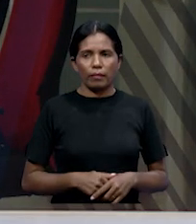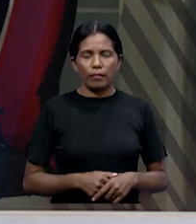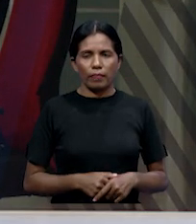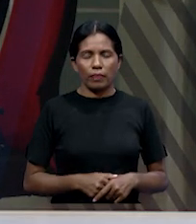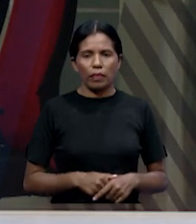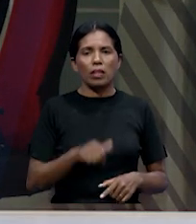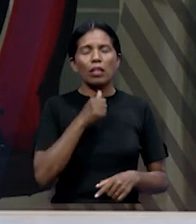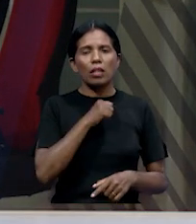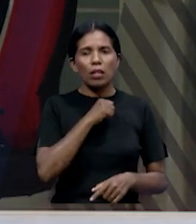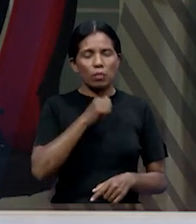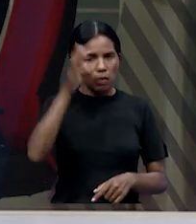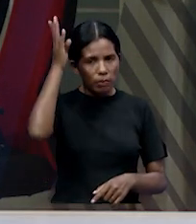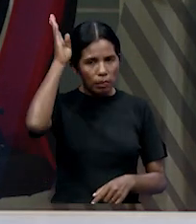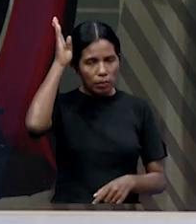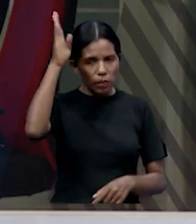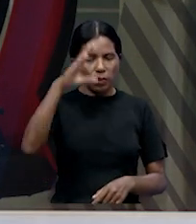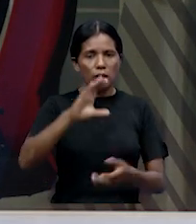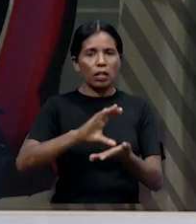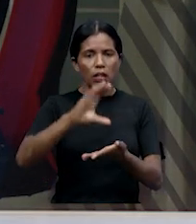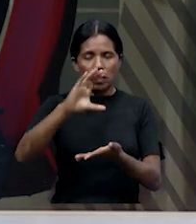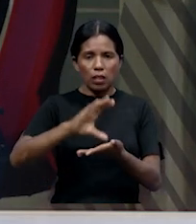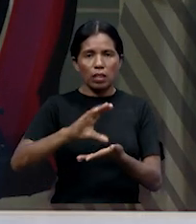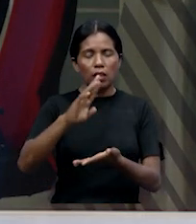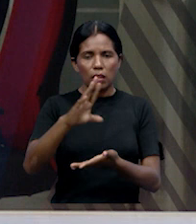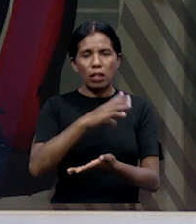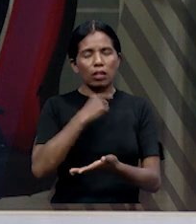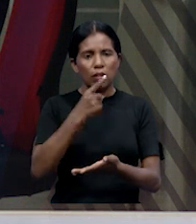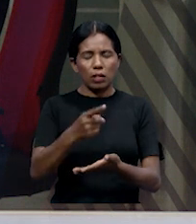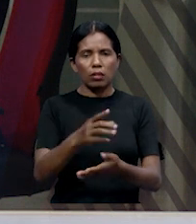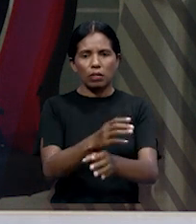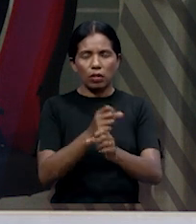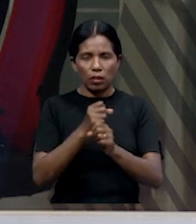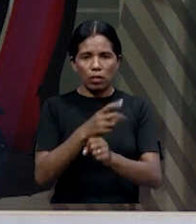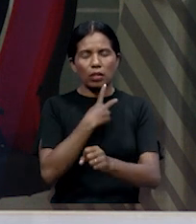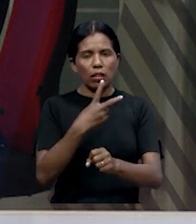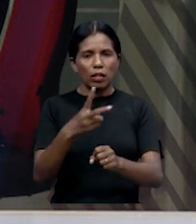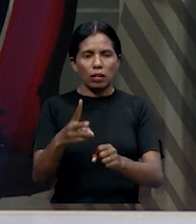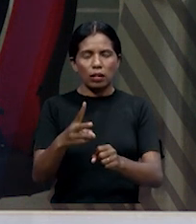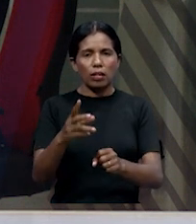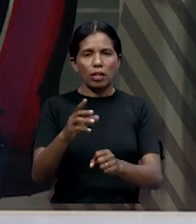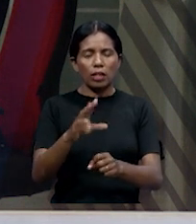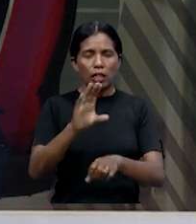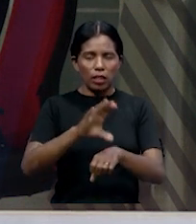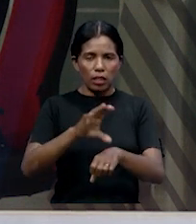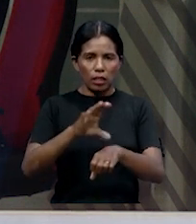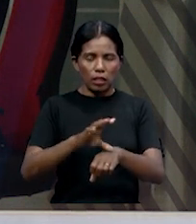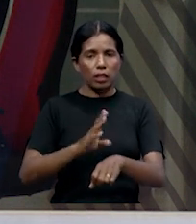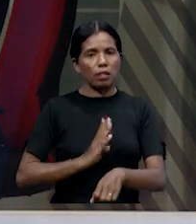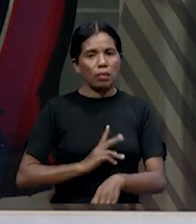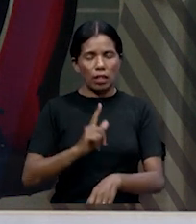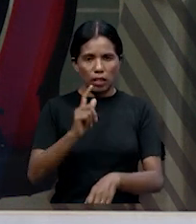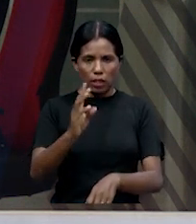Dom Virgílio, cardeal do Carmo da Silva, XTB, celebra missa de agradecimento para a comemoração padroeira paróquia Imaculada Conceição